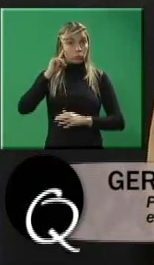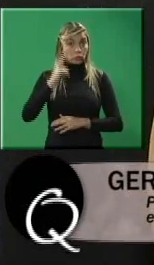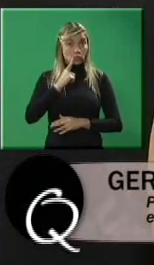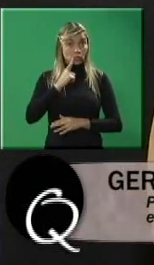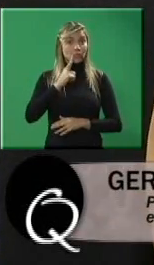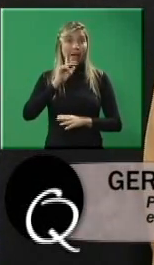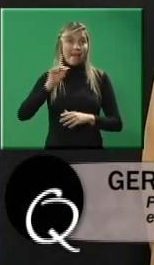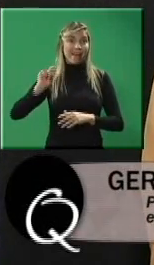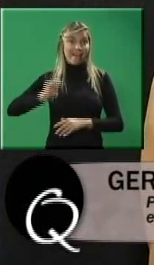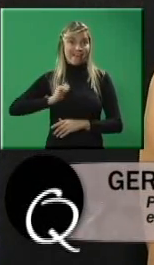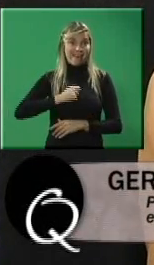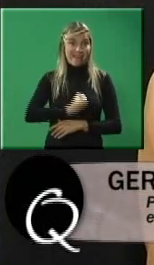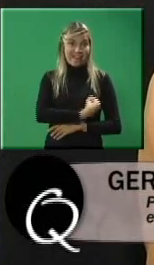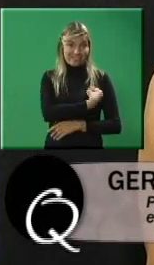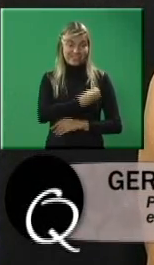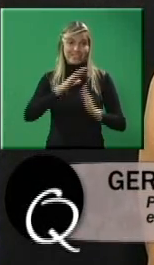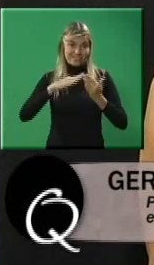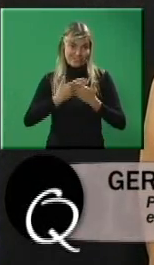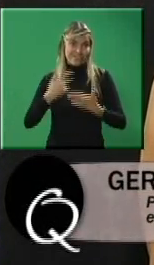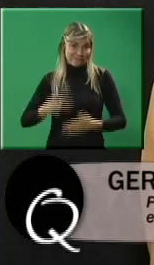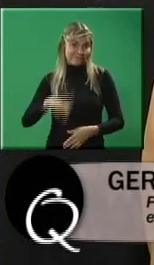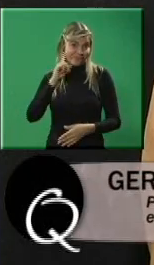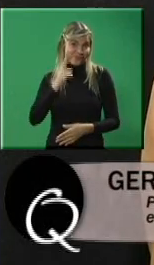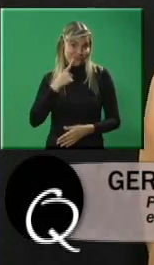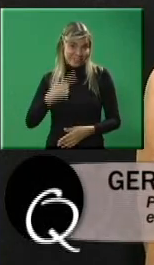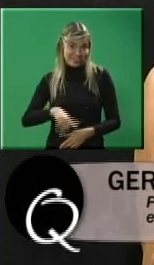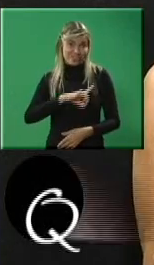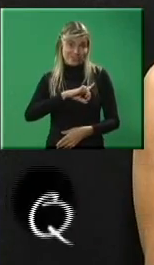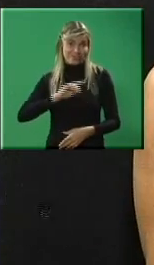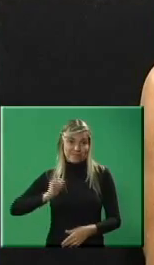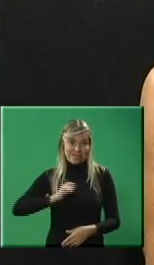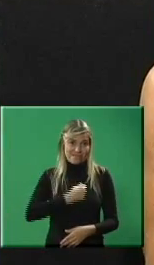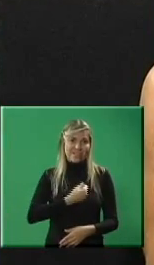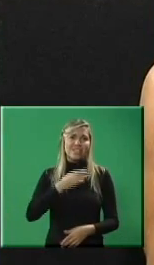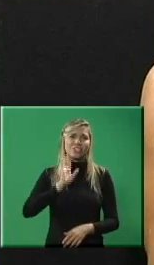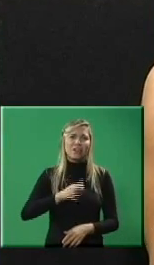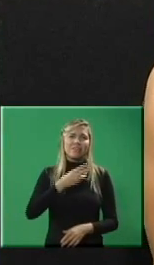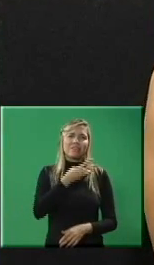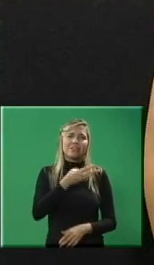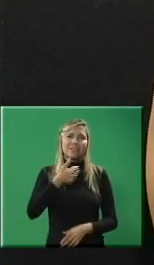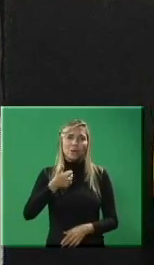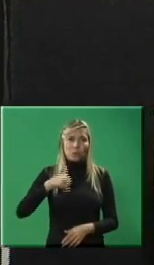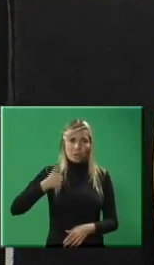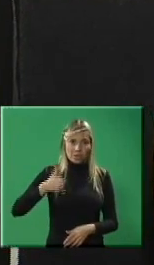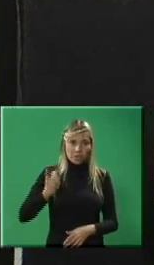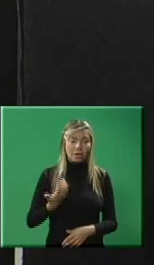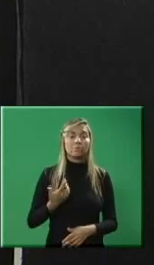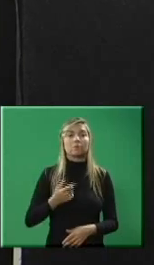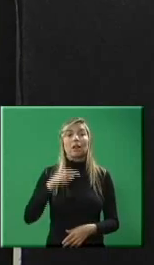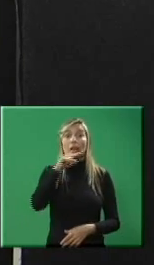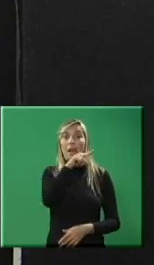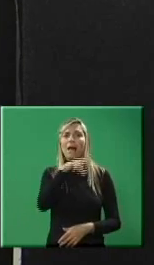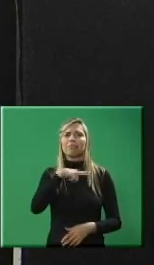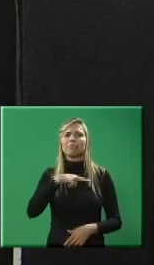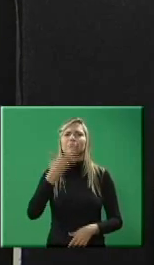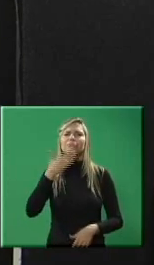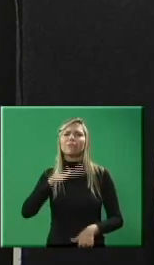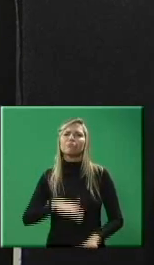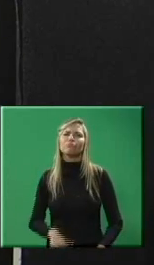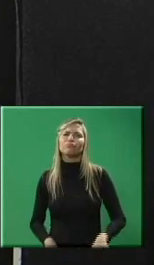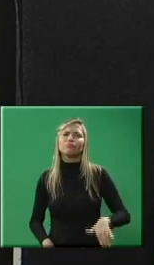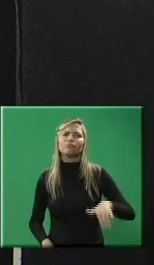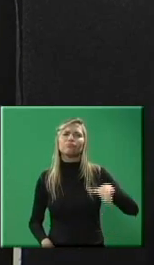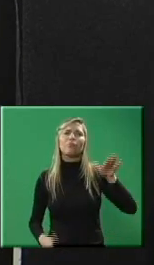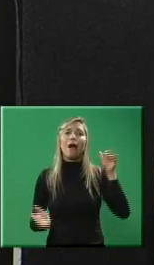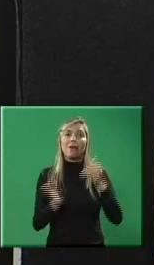é o caso da Escola para Surdos à Vida, que tem em Divinópolis há 31 anos, e a gente atende infantil e ensino